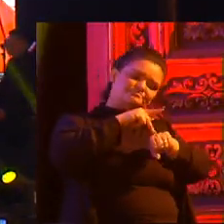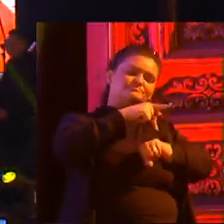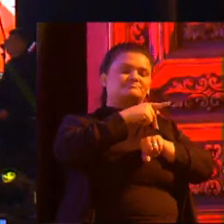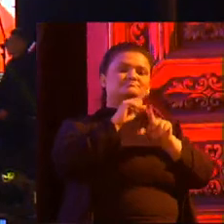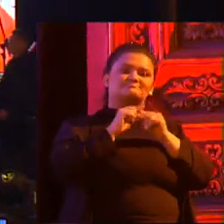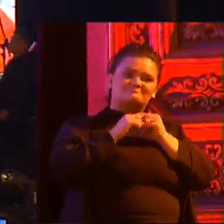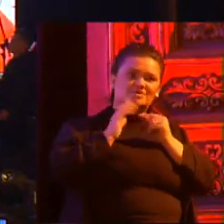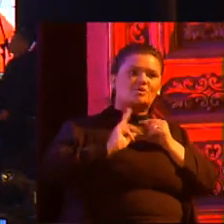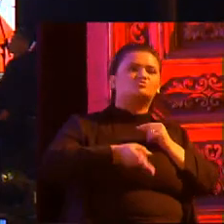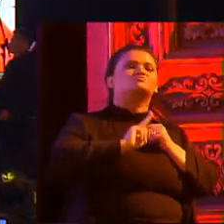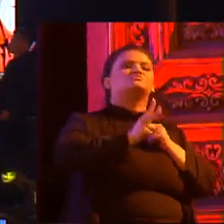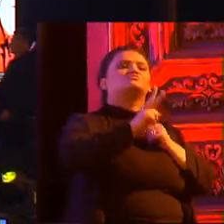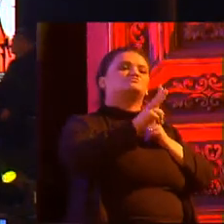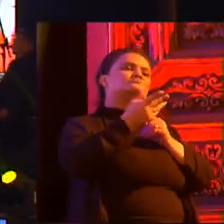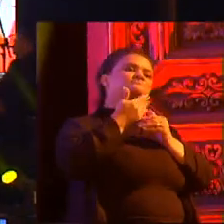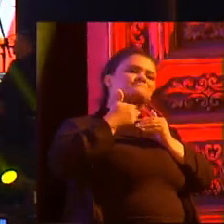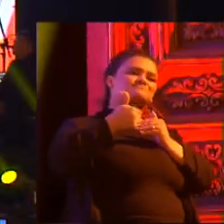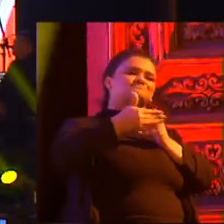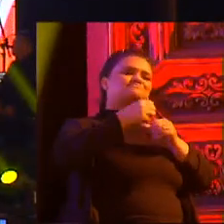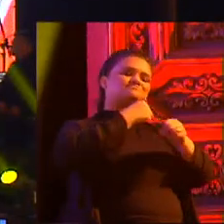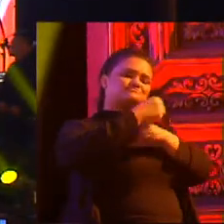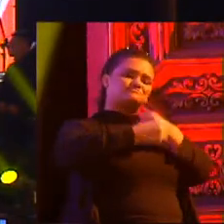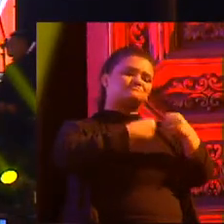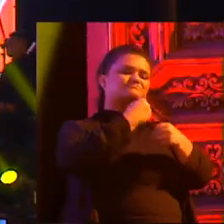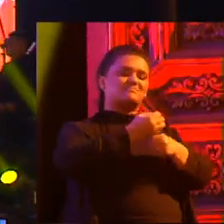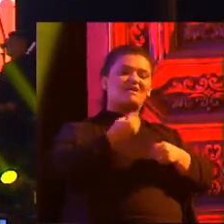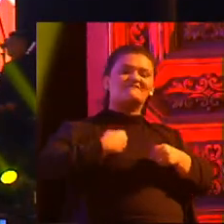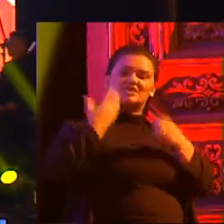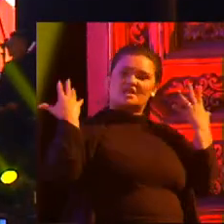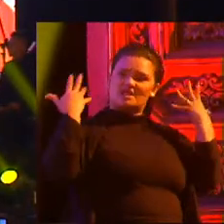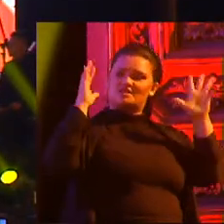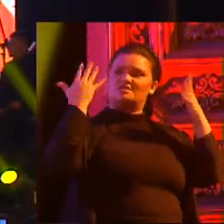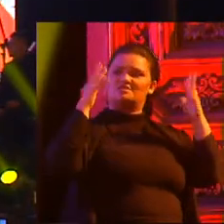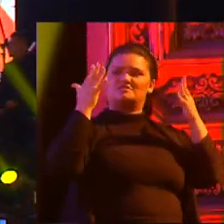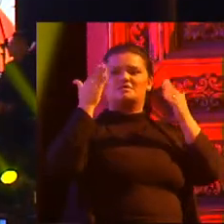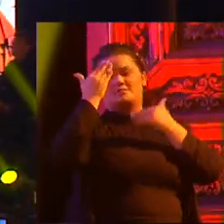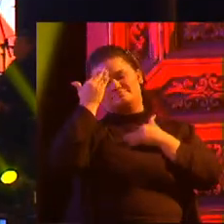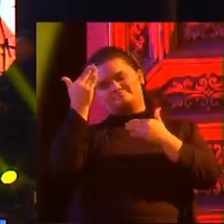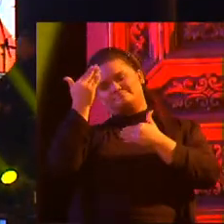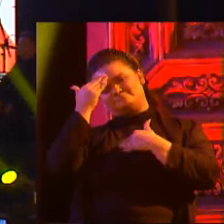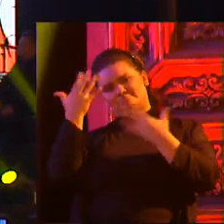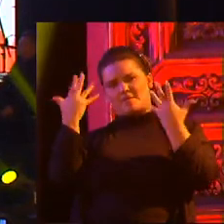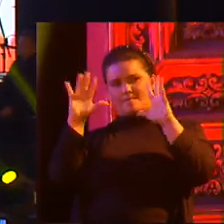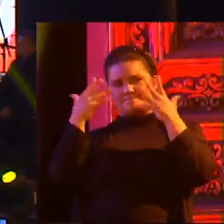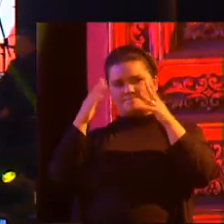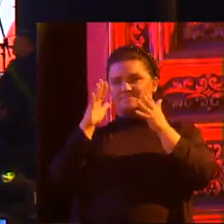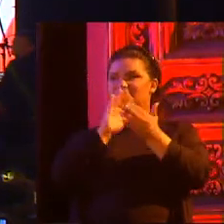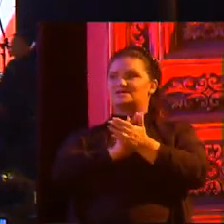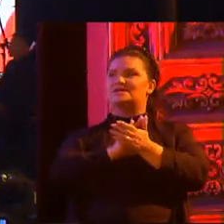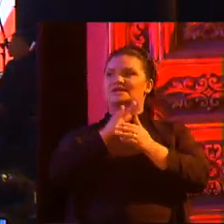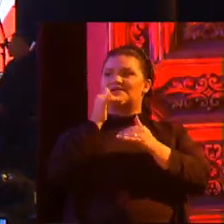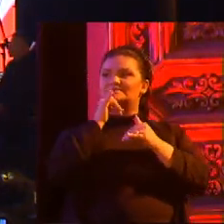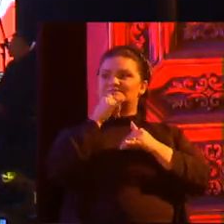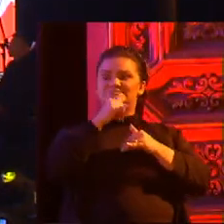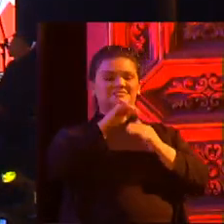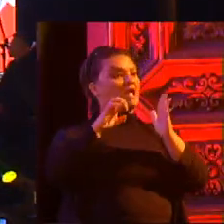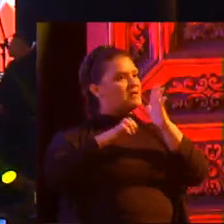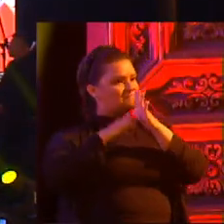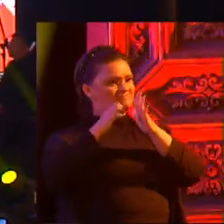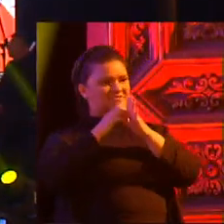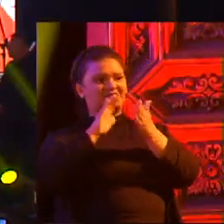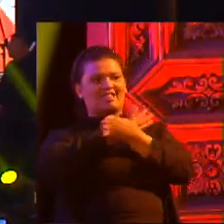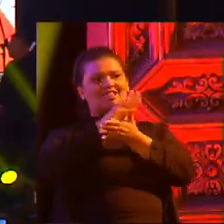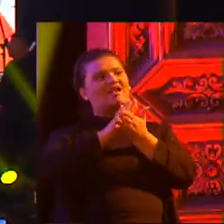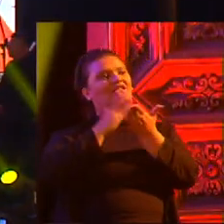longo, muitos anos pela frente, vida longa ao prêmio. Parabéns, Arthur. Obrigado. Parabéns, Equatorial, por investir, que sem ela nada